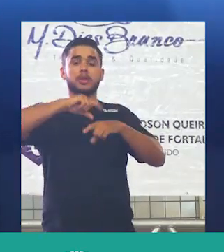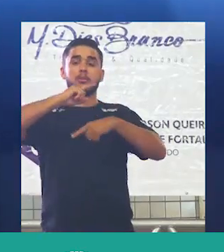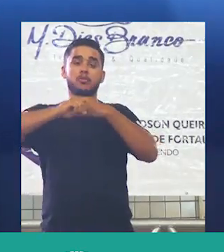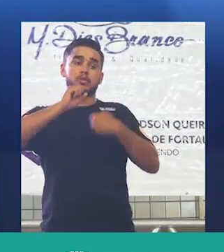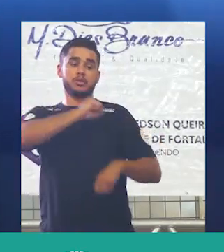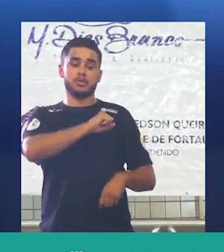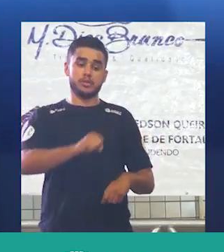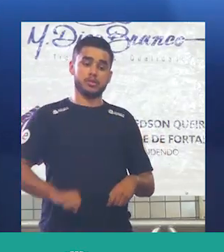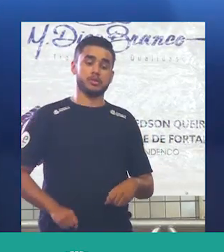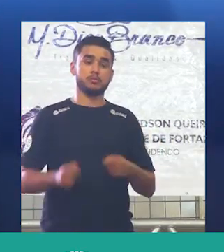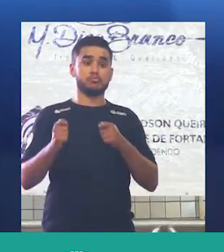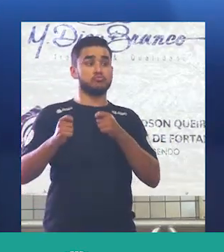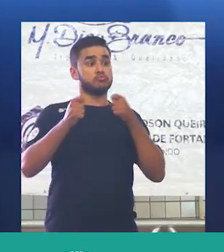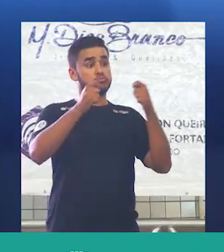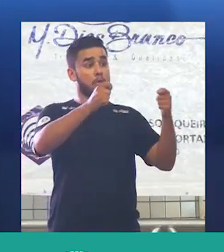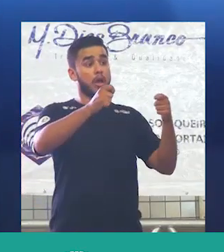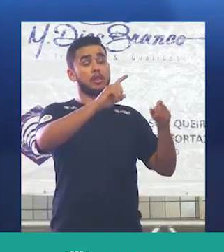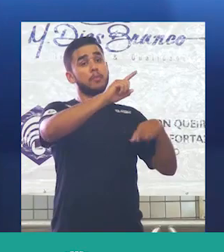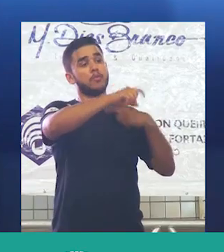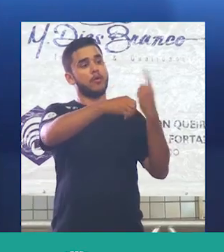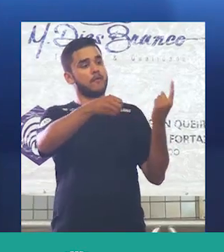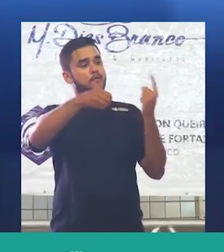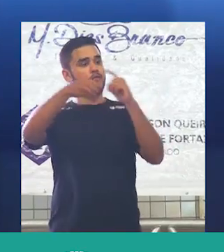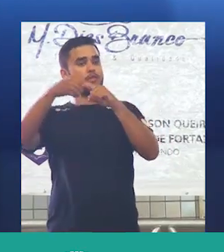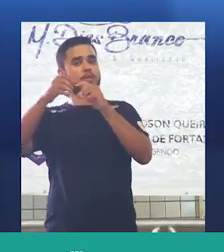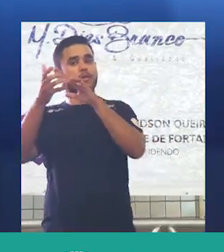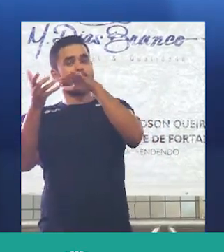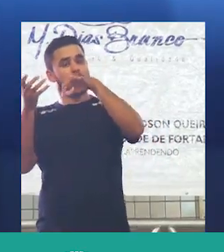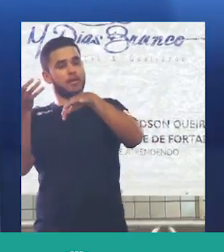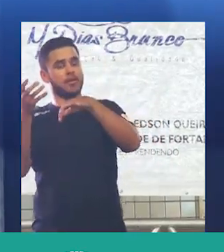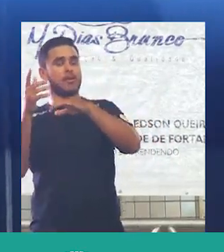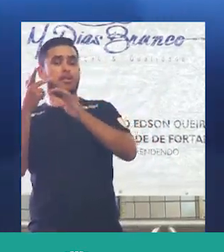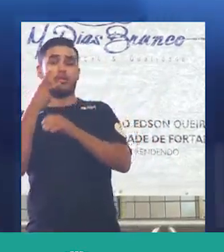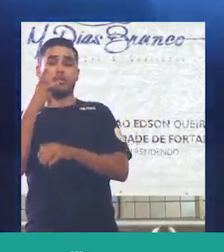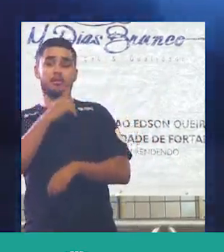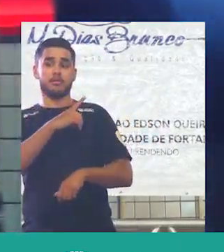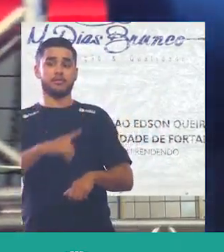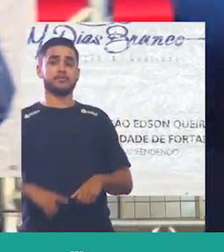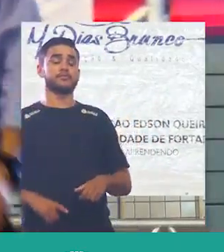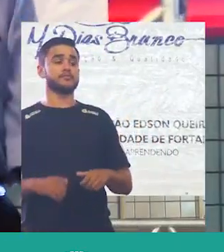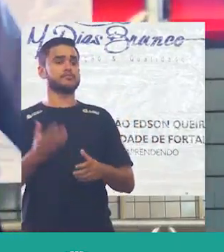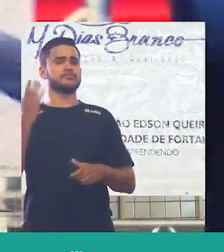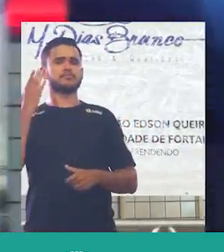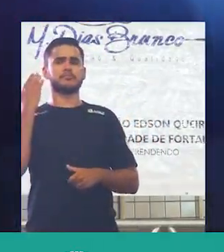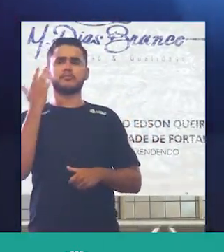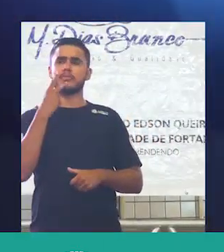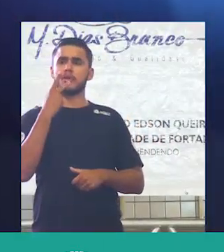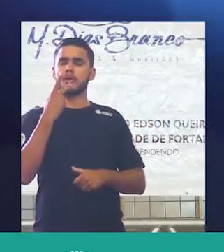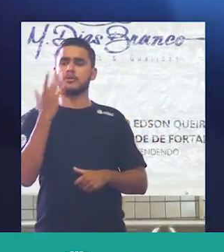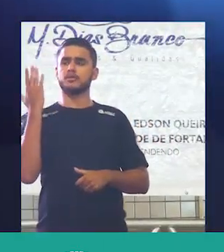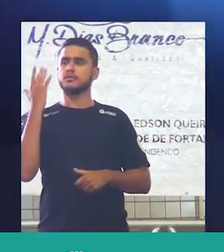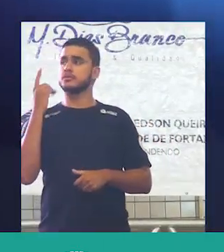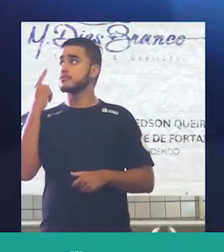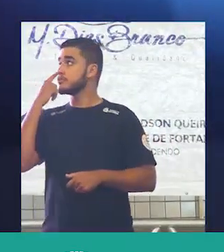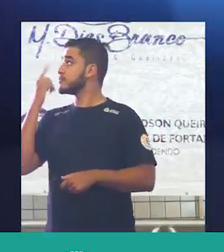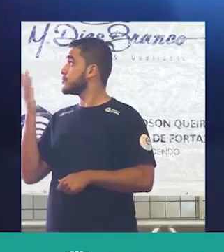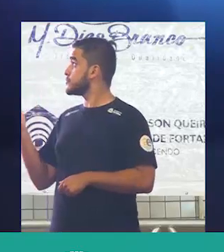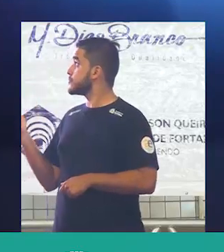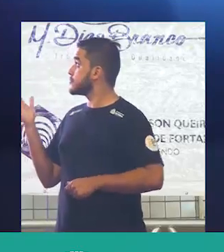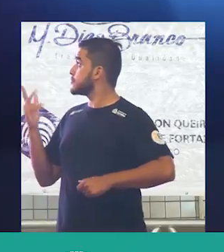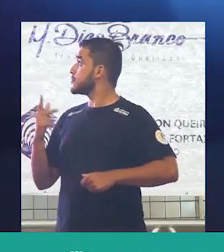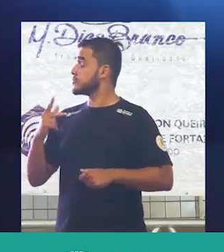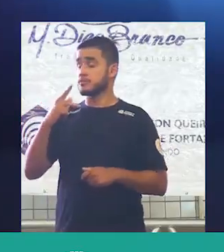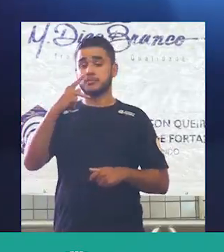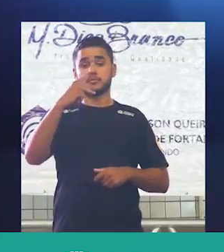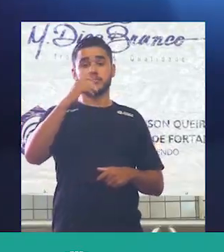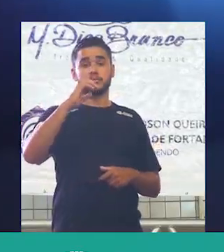Câmara para ter o veto presidencial. A última vez que isso aconteceu foi agora, a PEC